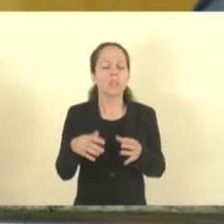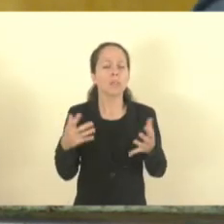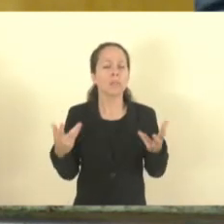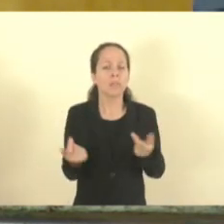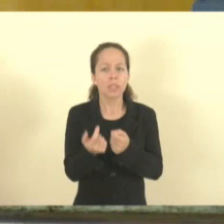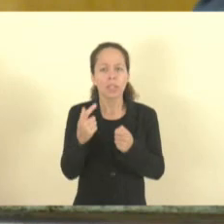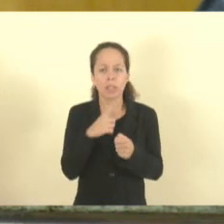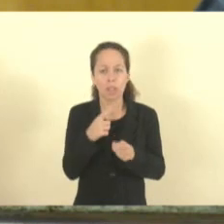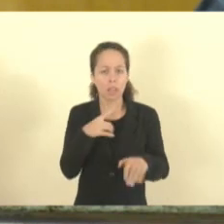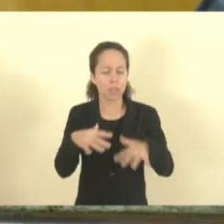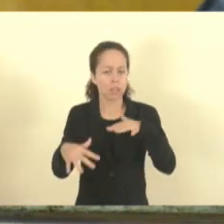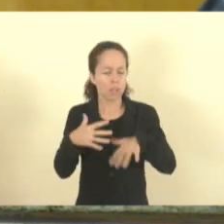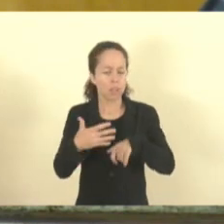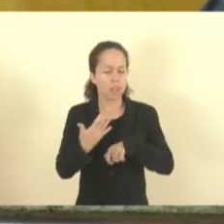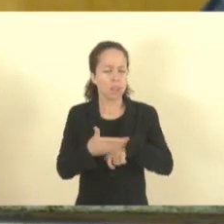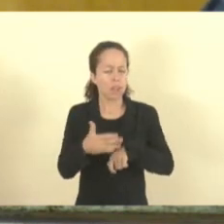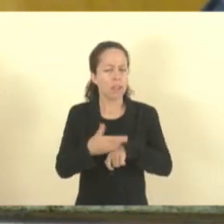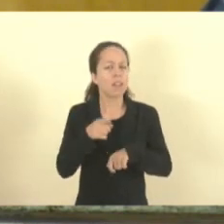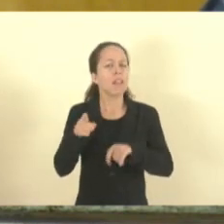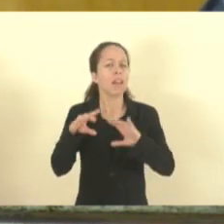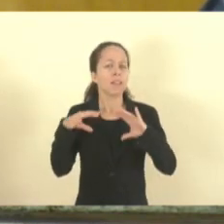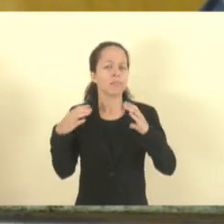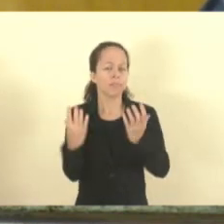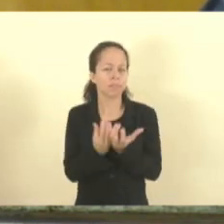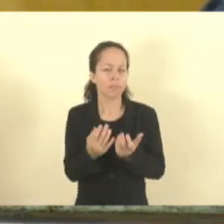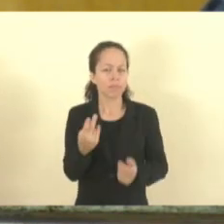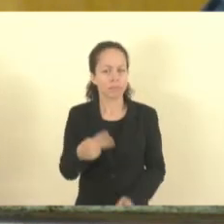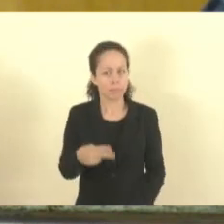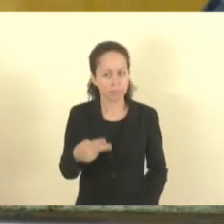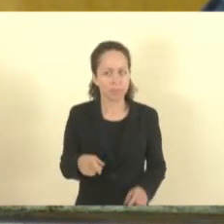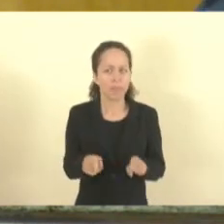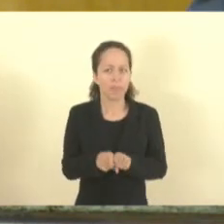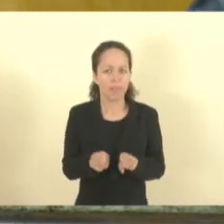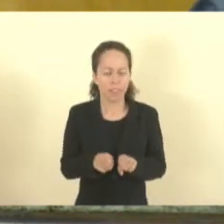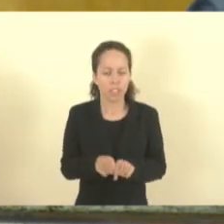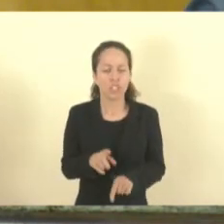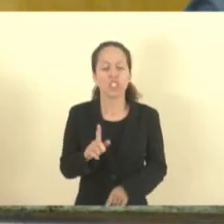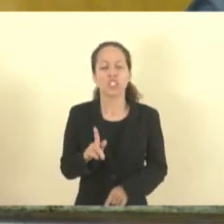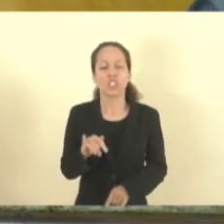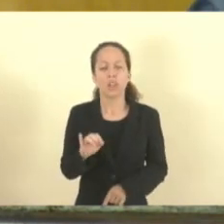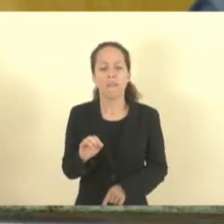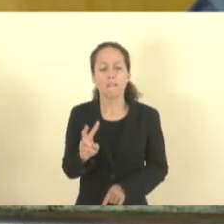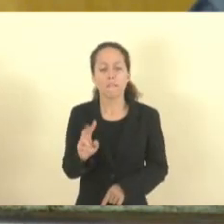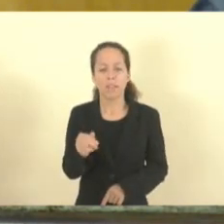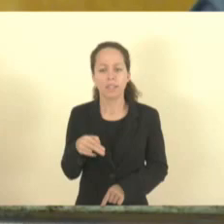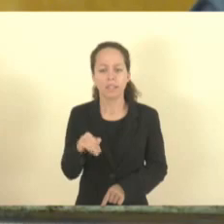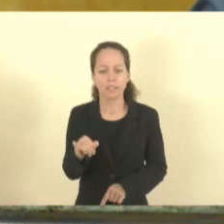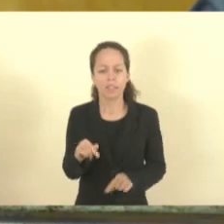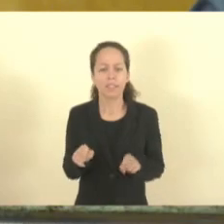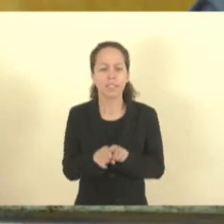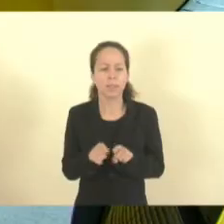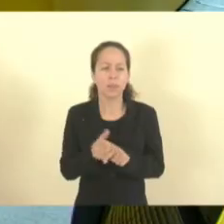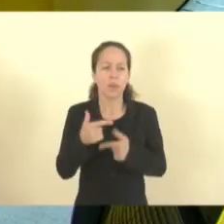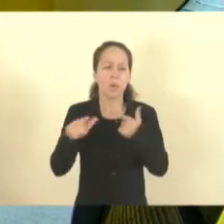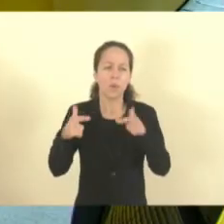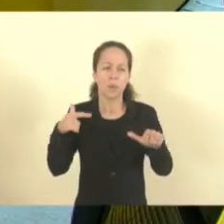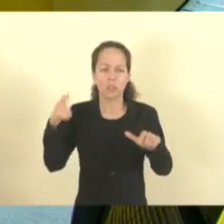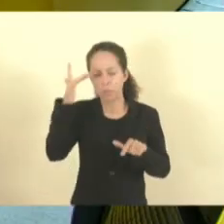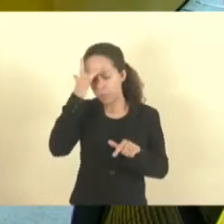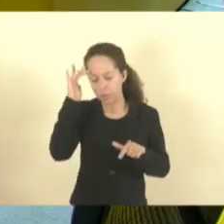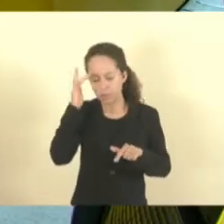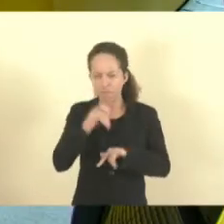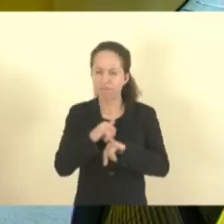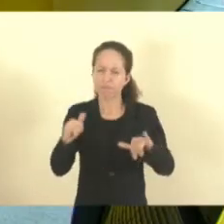treinando ali naquele estádio, o Sávio, que é daqui, né? O Giovanni, que é daqui, e outros, e outros, e outros, e outros. Então,